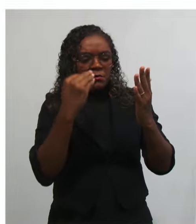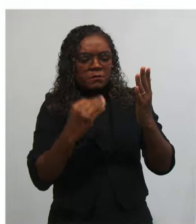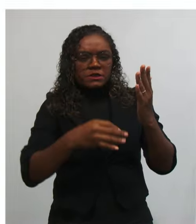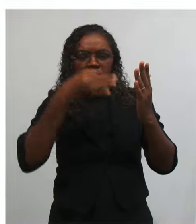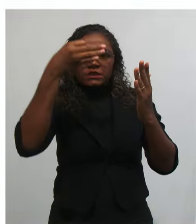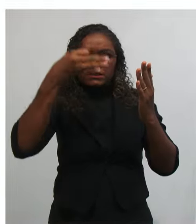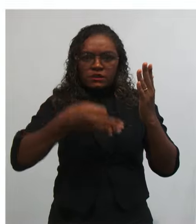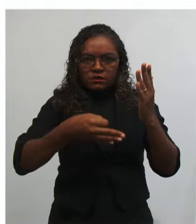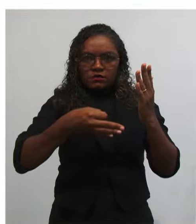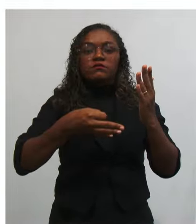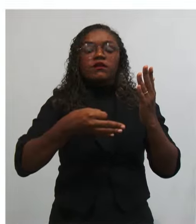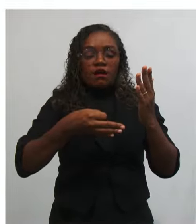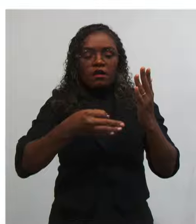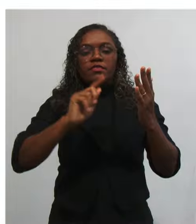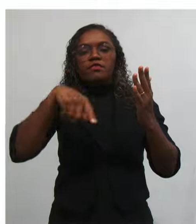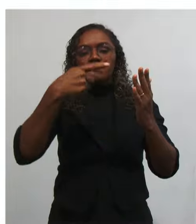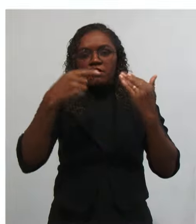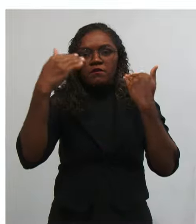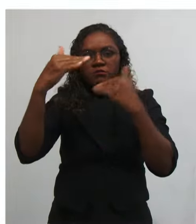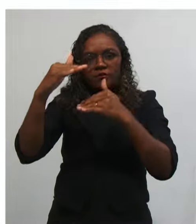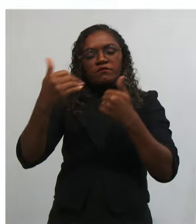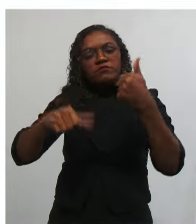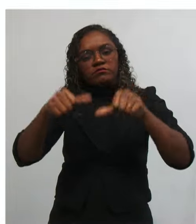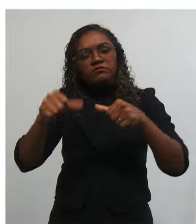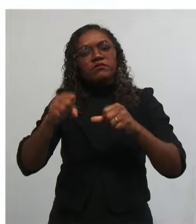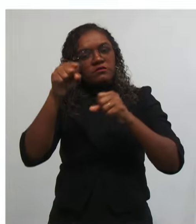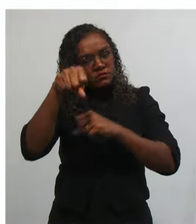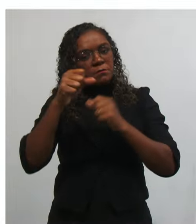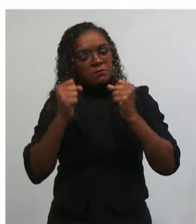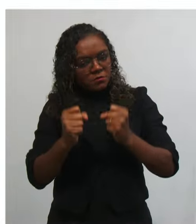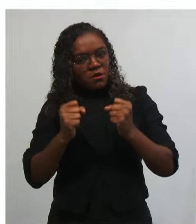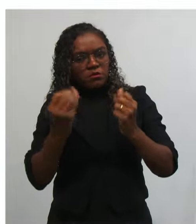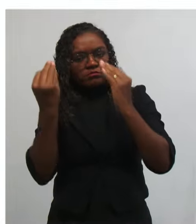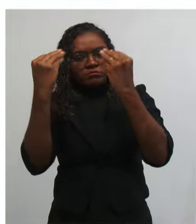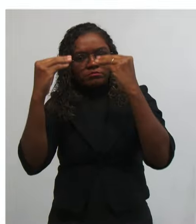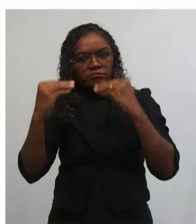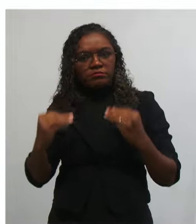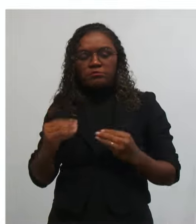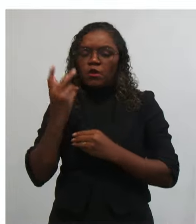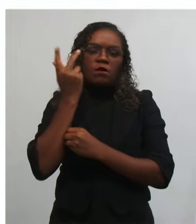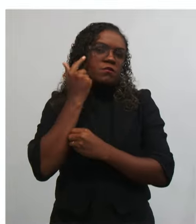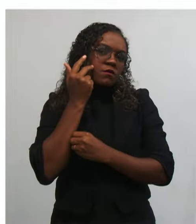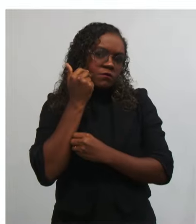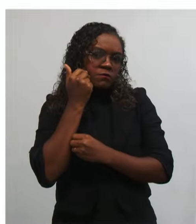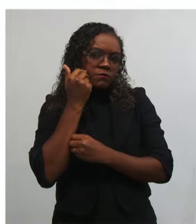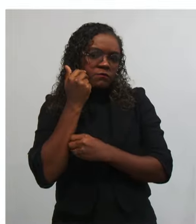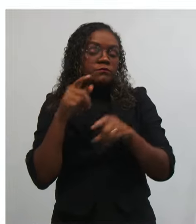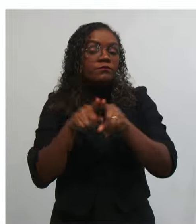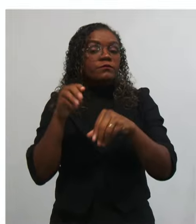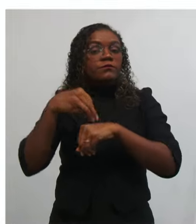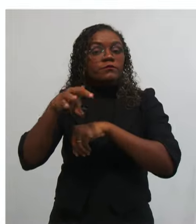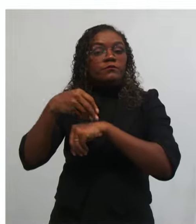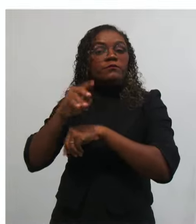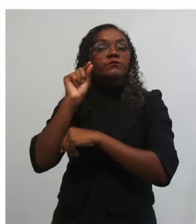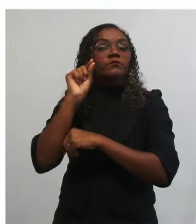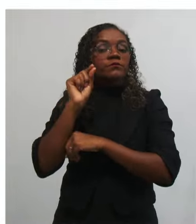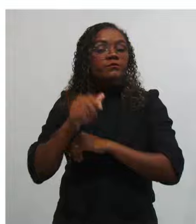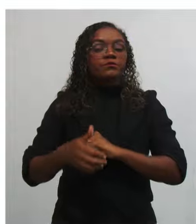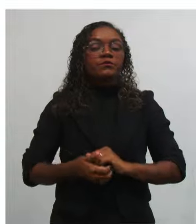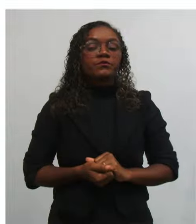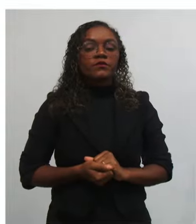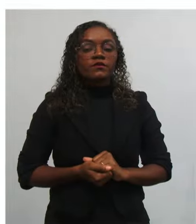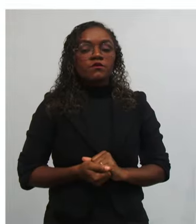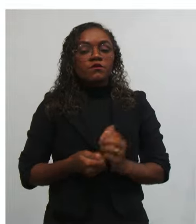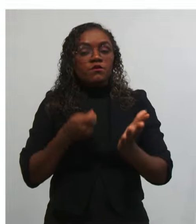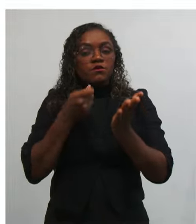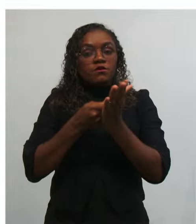serão avaliados e ou uma questão de dicas para para elaboração desses instrumentos deverá